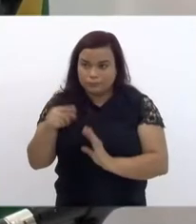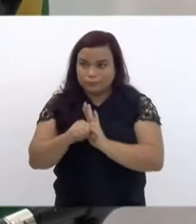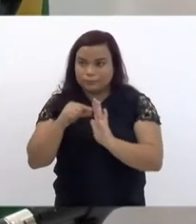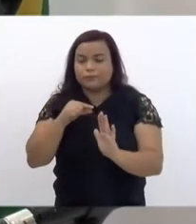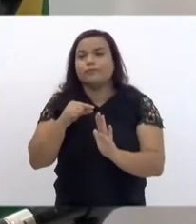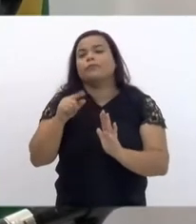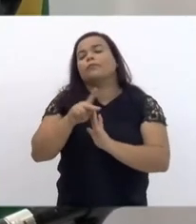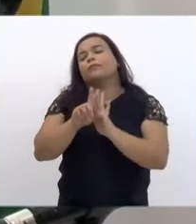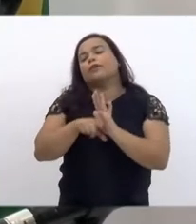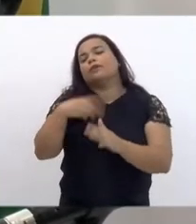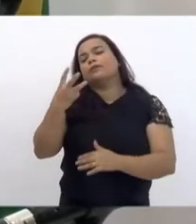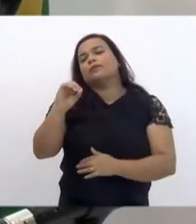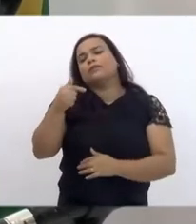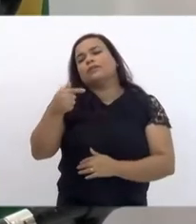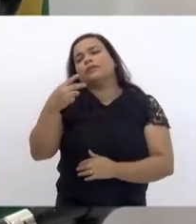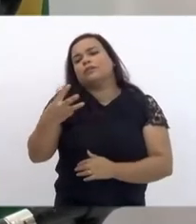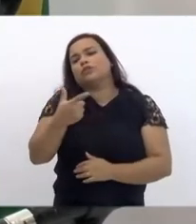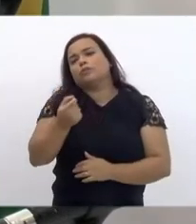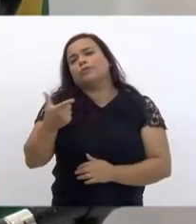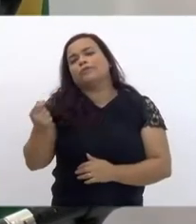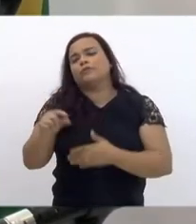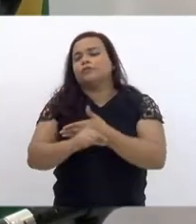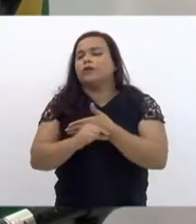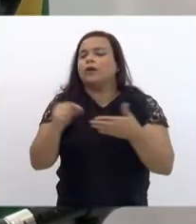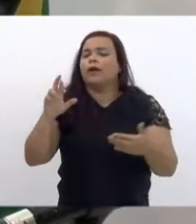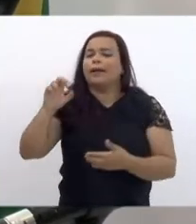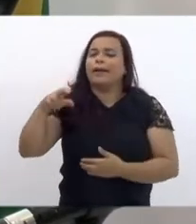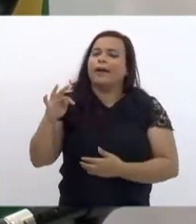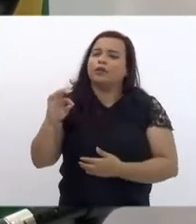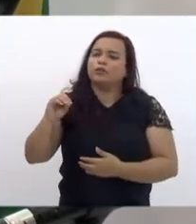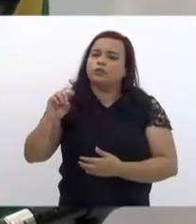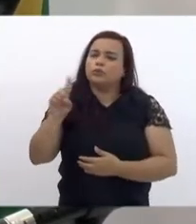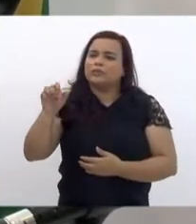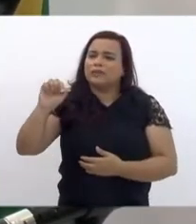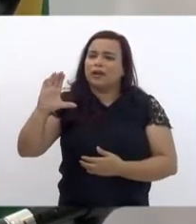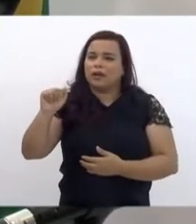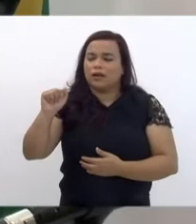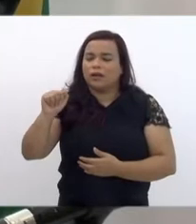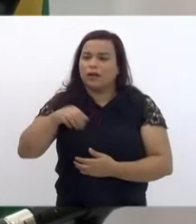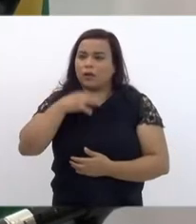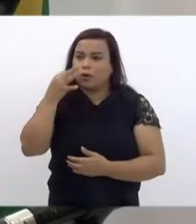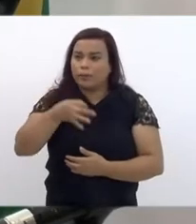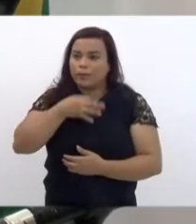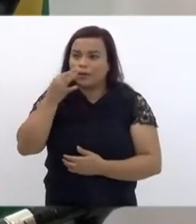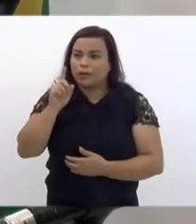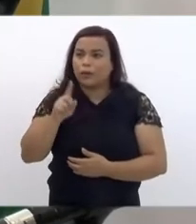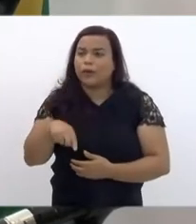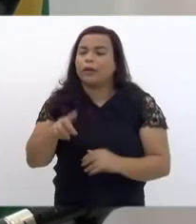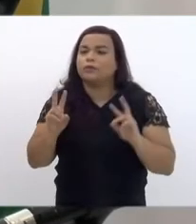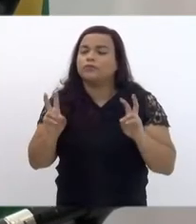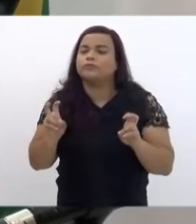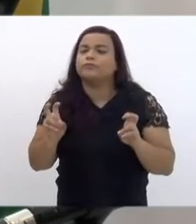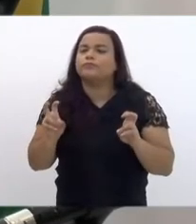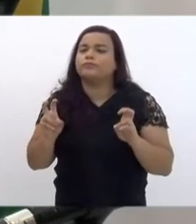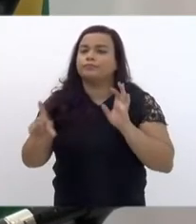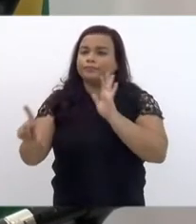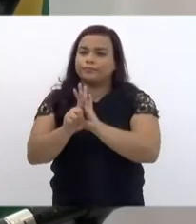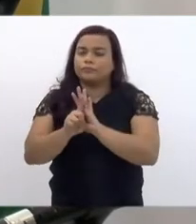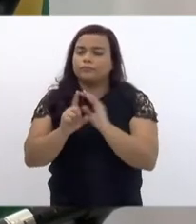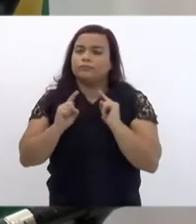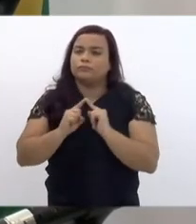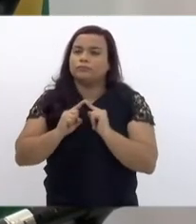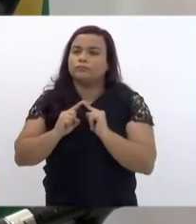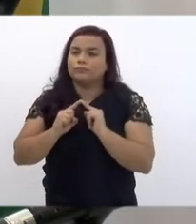lei 3073-2020, autoria do deputado Renato Zaca. O parecer é pela legalidade.